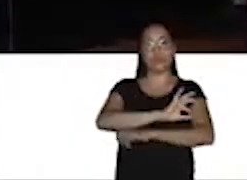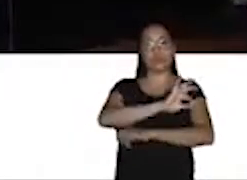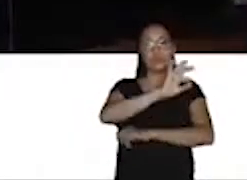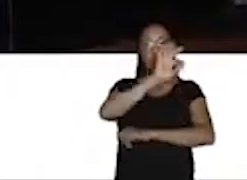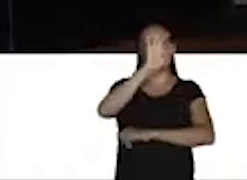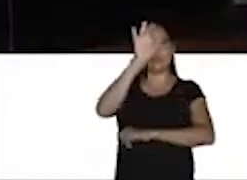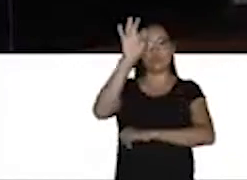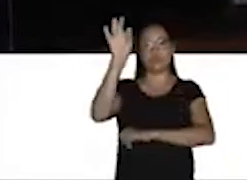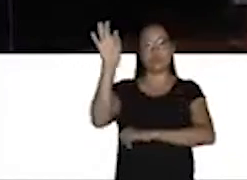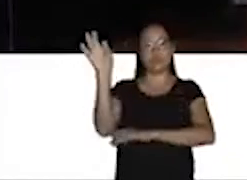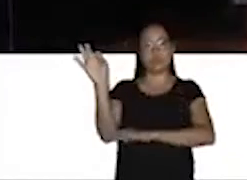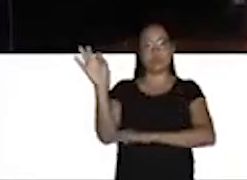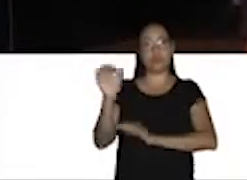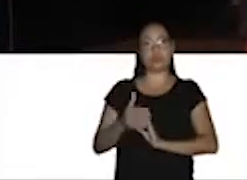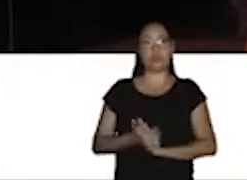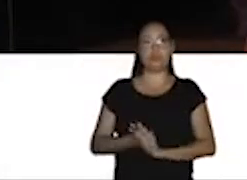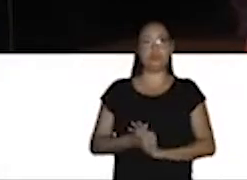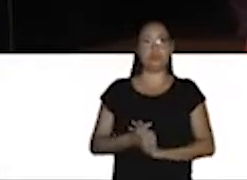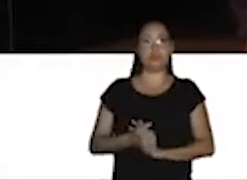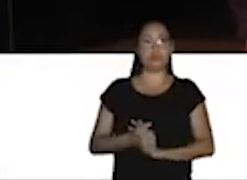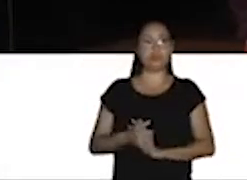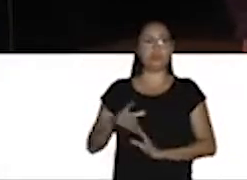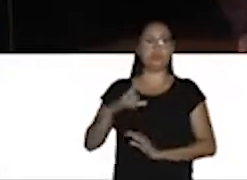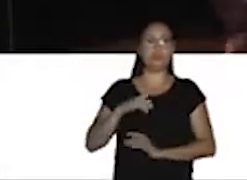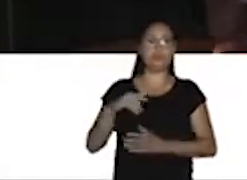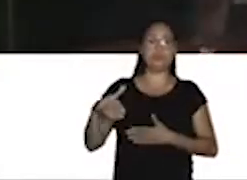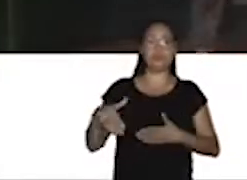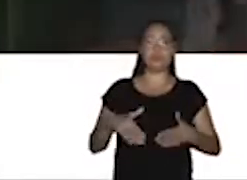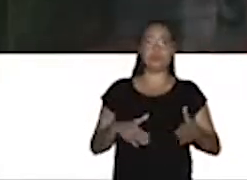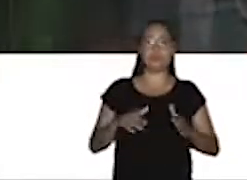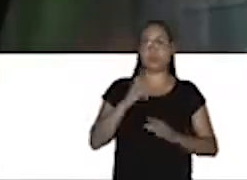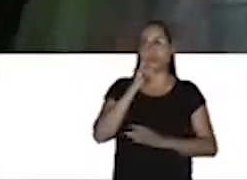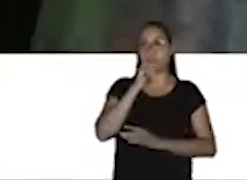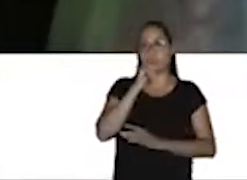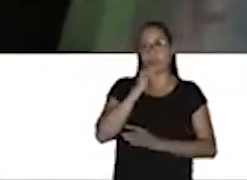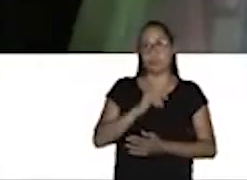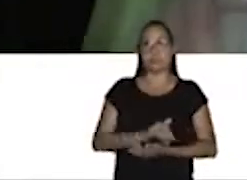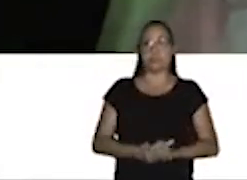Ruído manso d'água soa como um